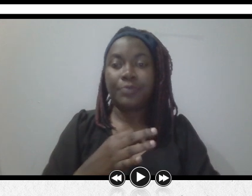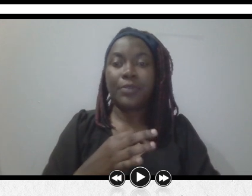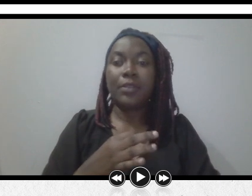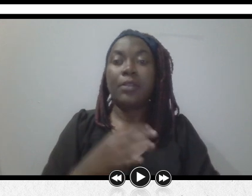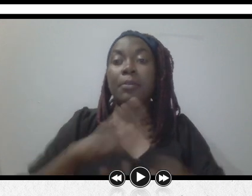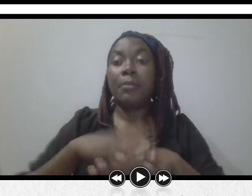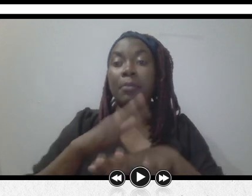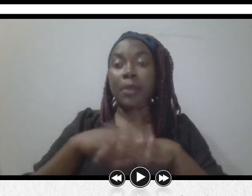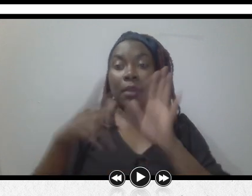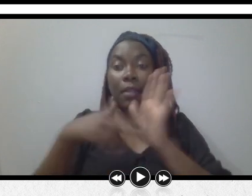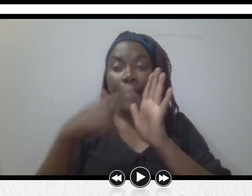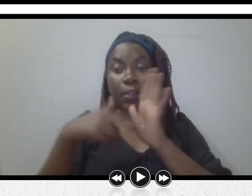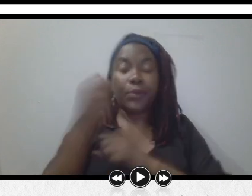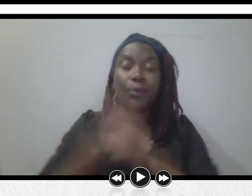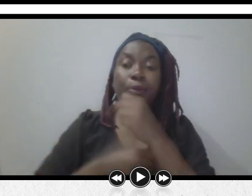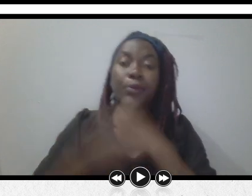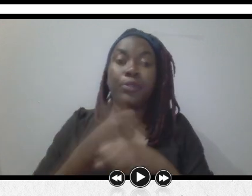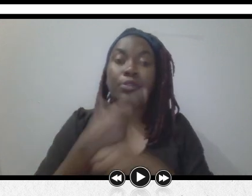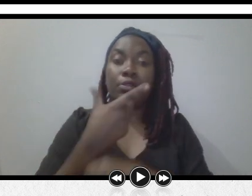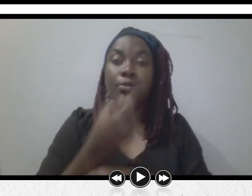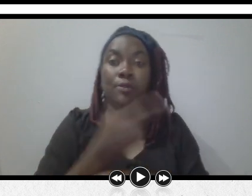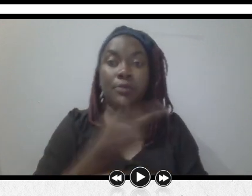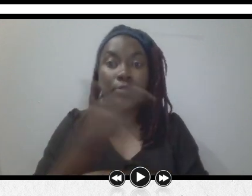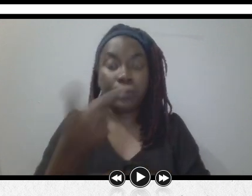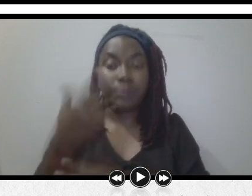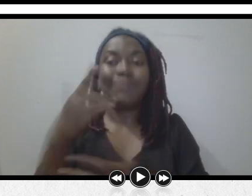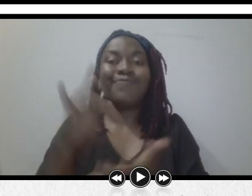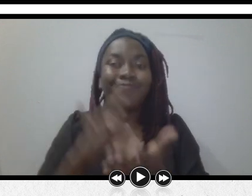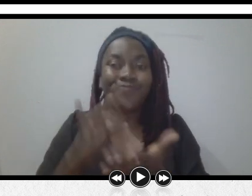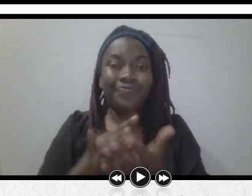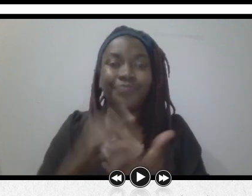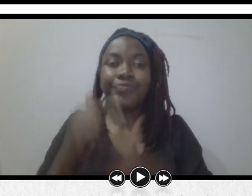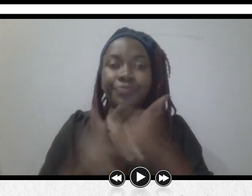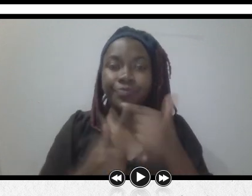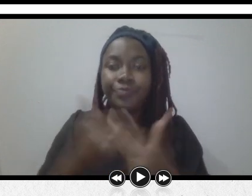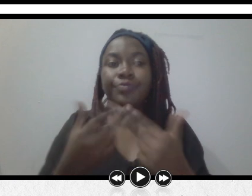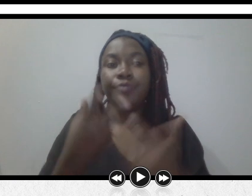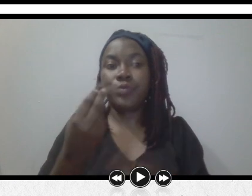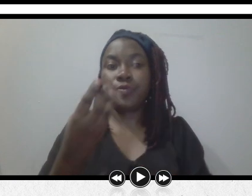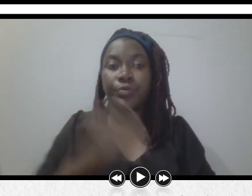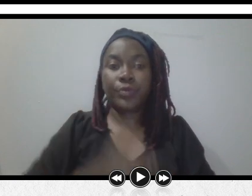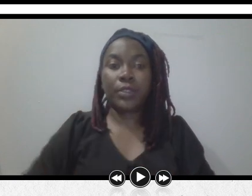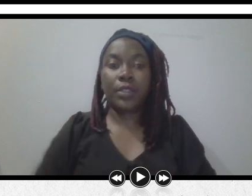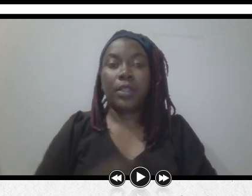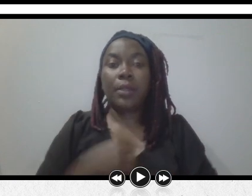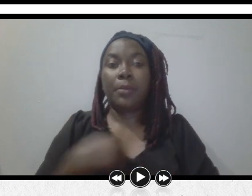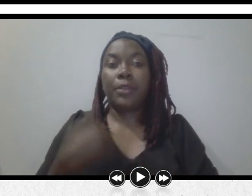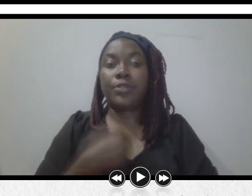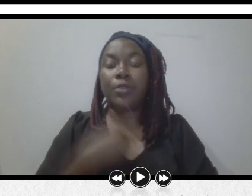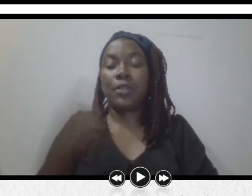em 2022. Ou seja, temos ainda muito espaço para crescer. O índice realmente ainda é muito pequeno.